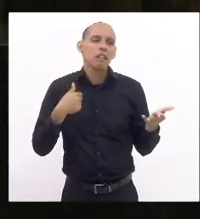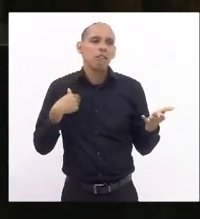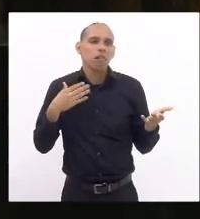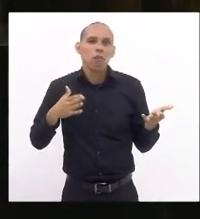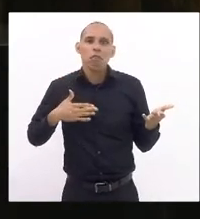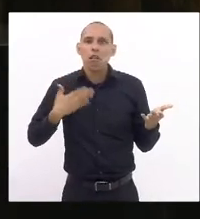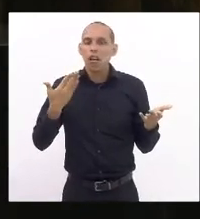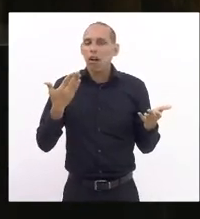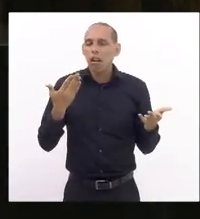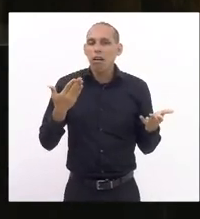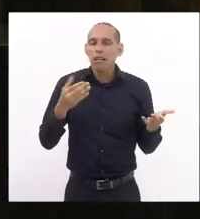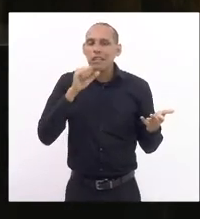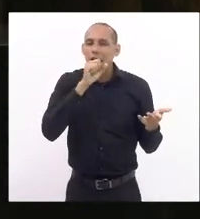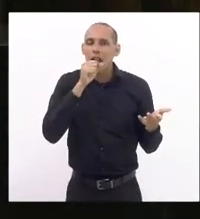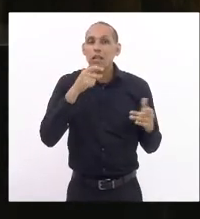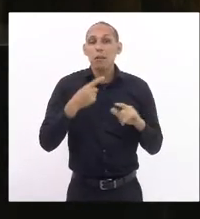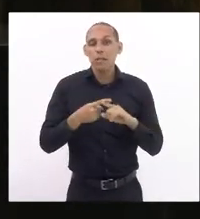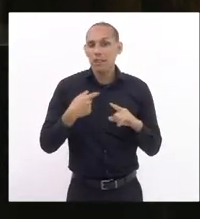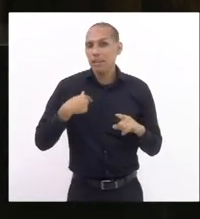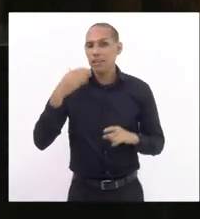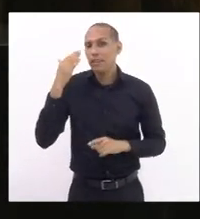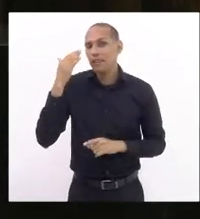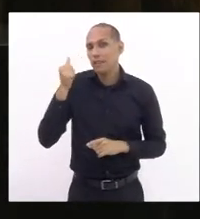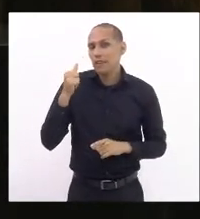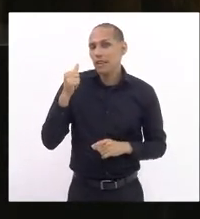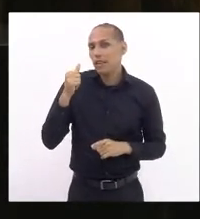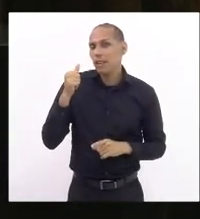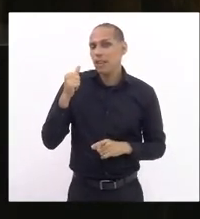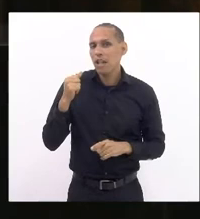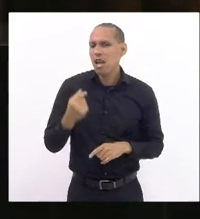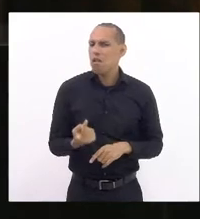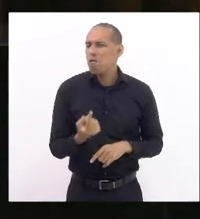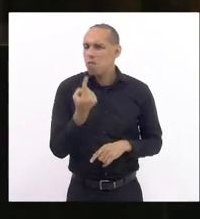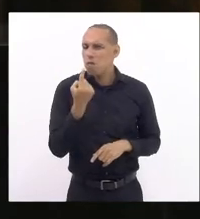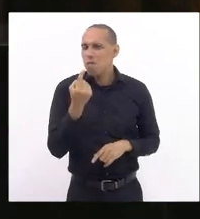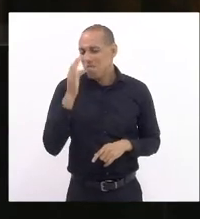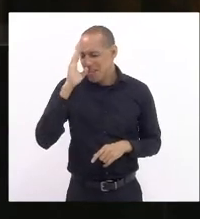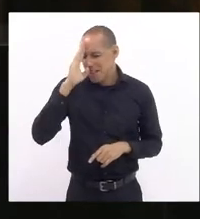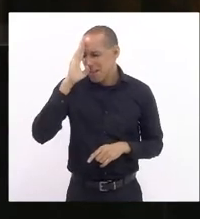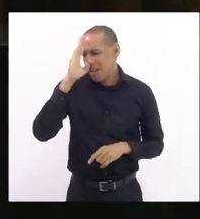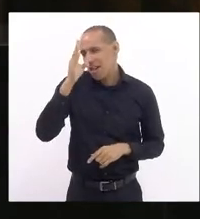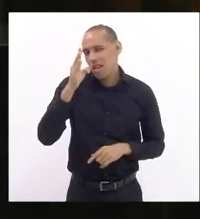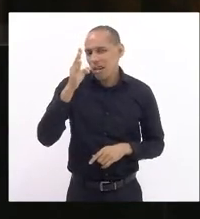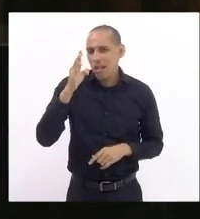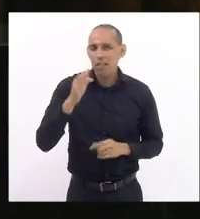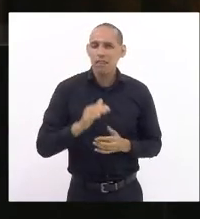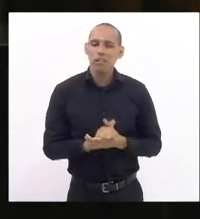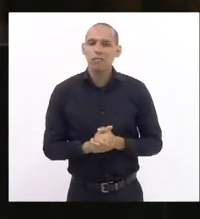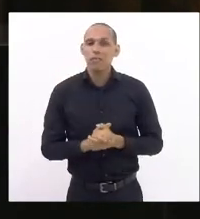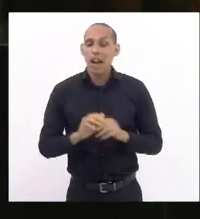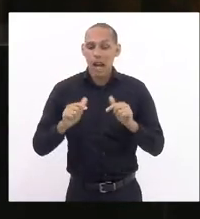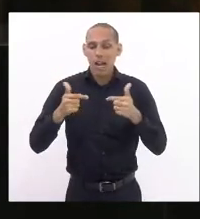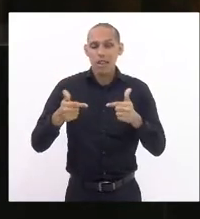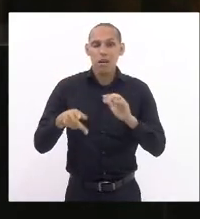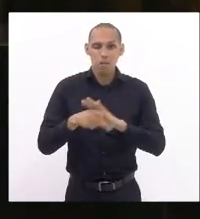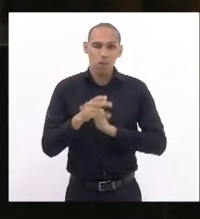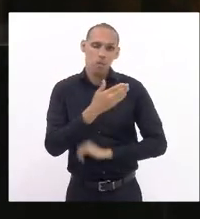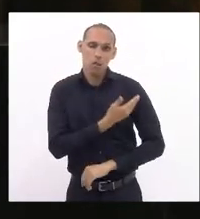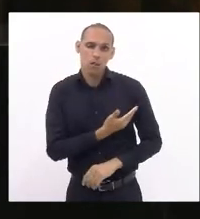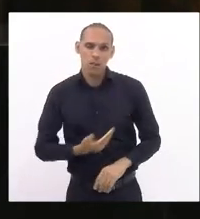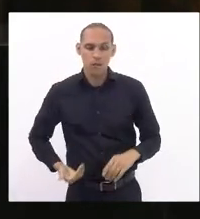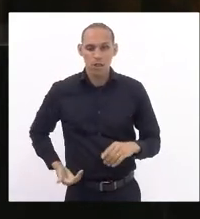assustada no sábado quando soube que uma das principais ali ações do governo do Estado